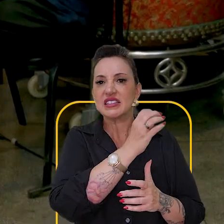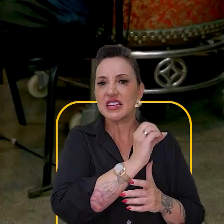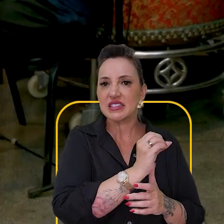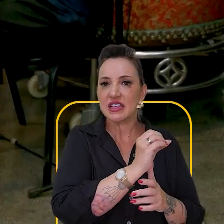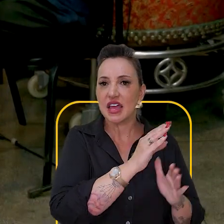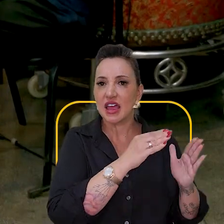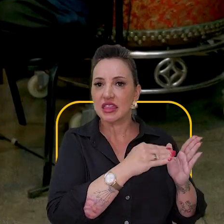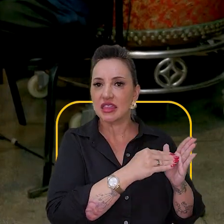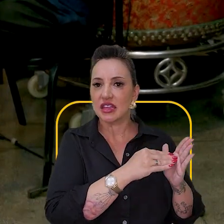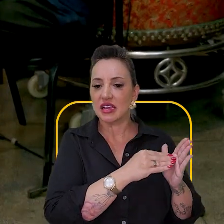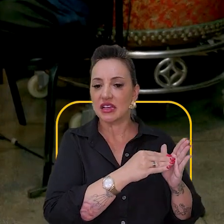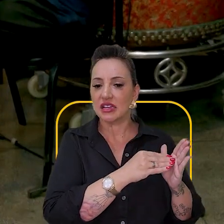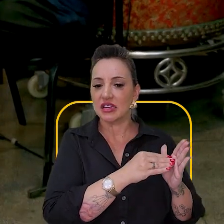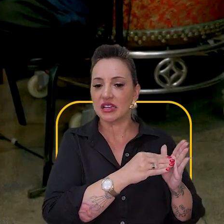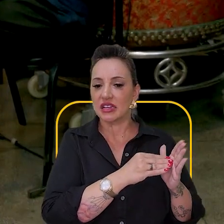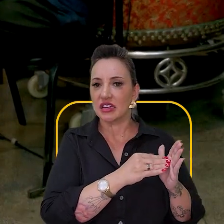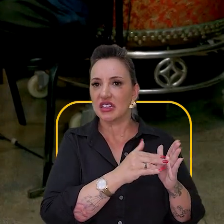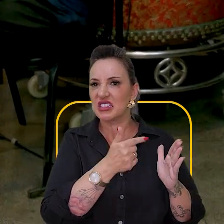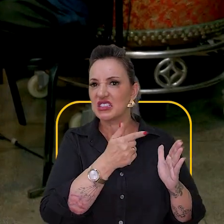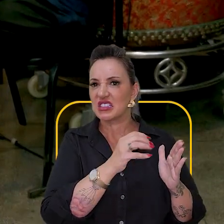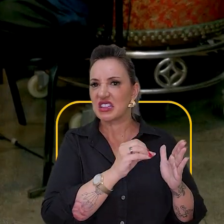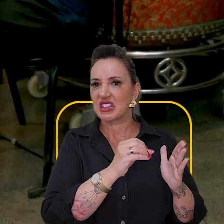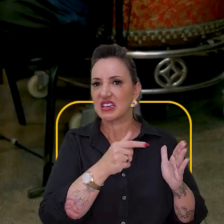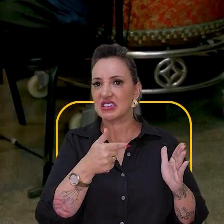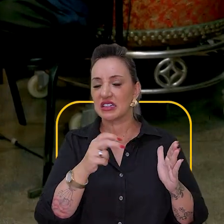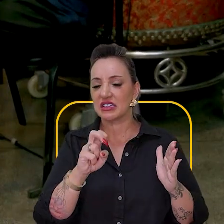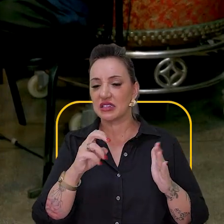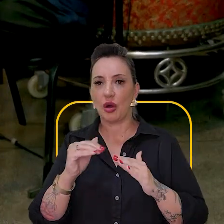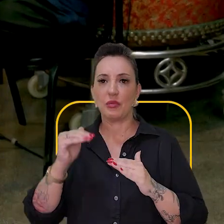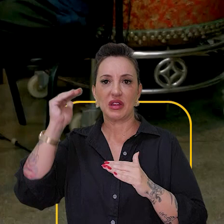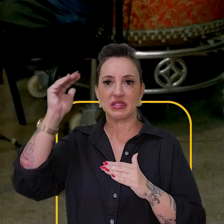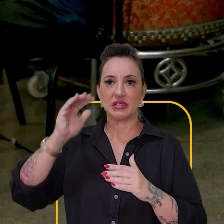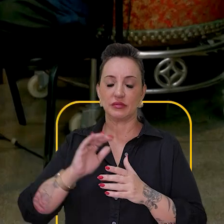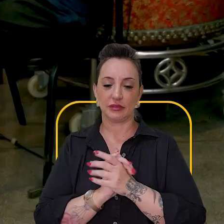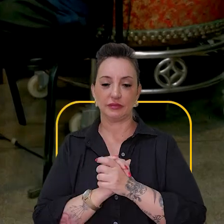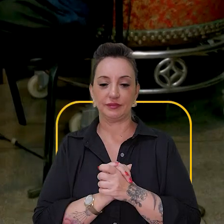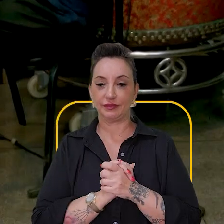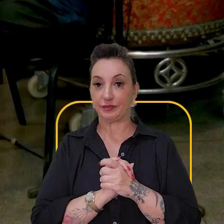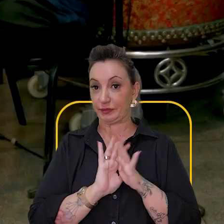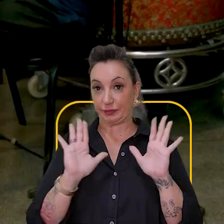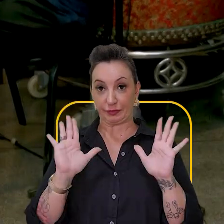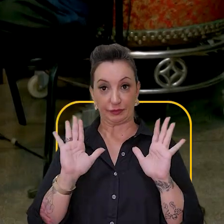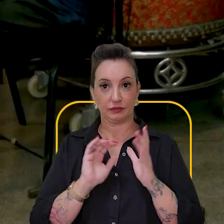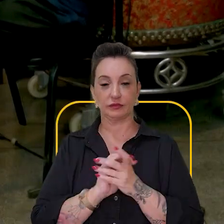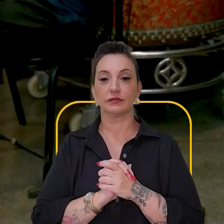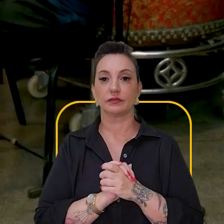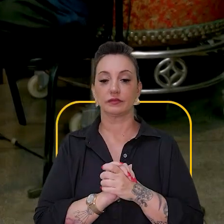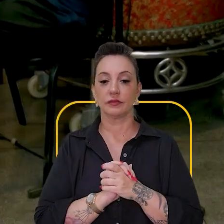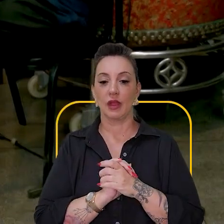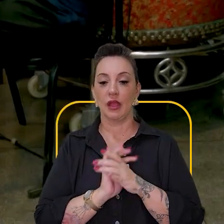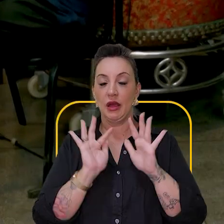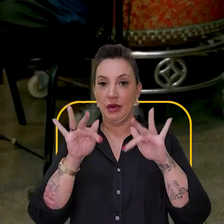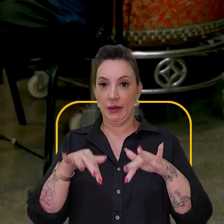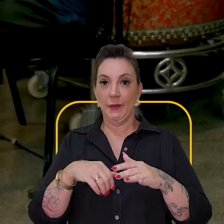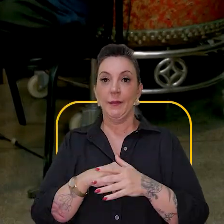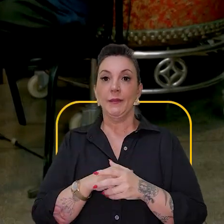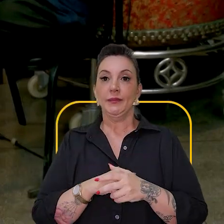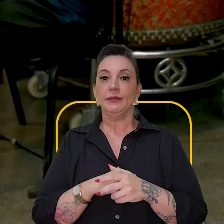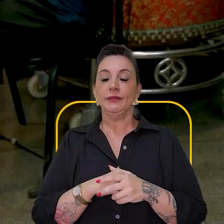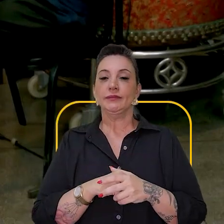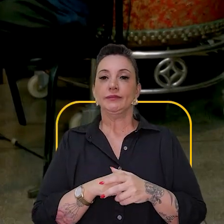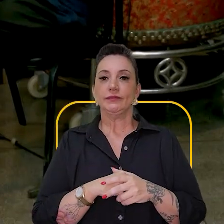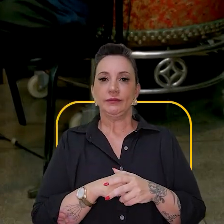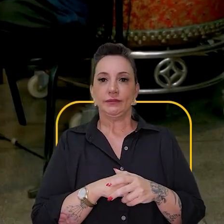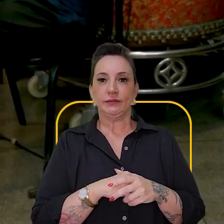60 eu acho que até 70 ou 75 e para cima tá para finalizar